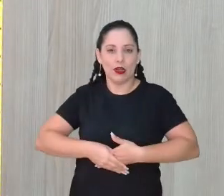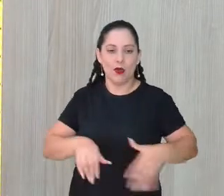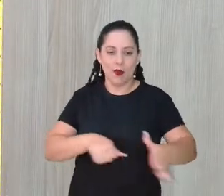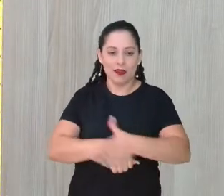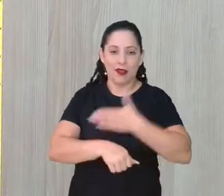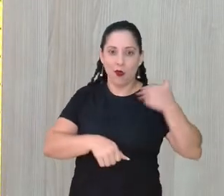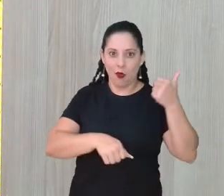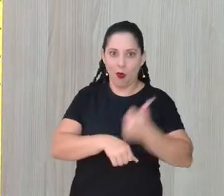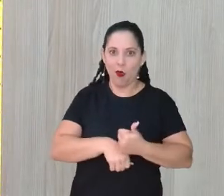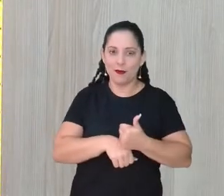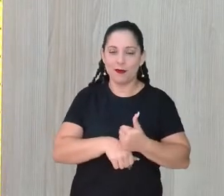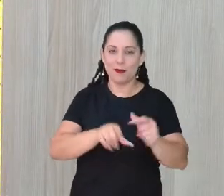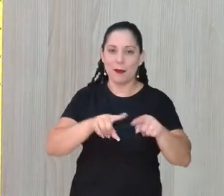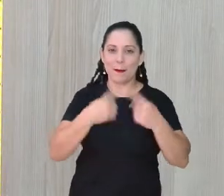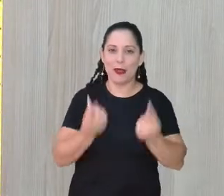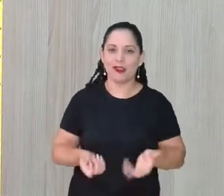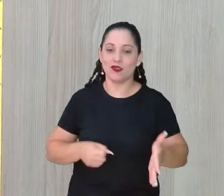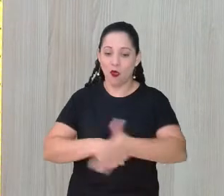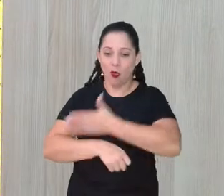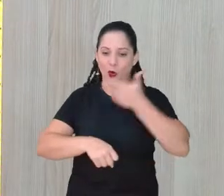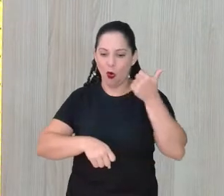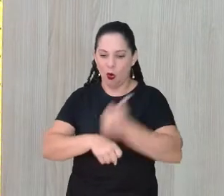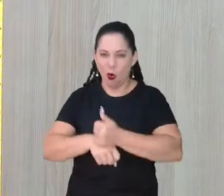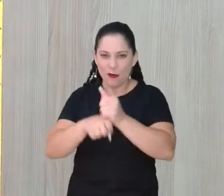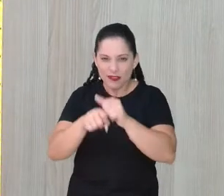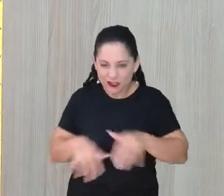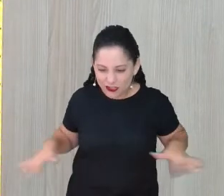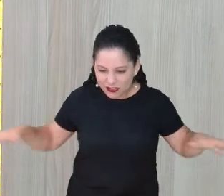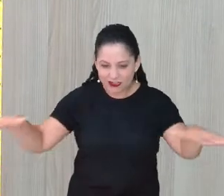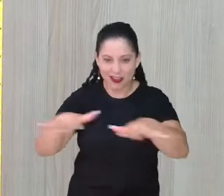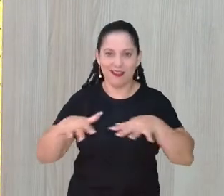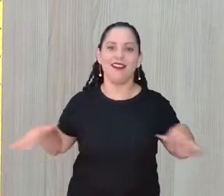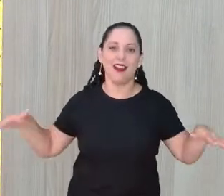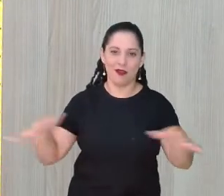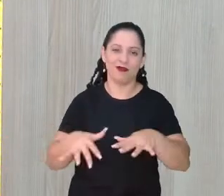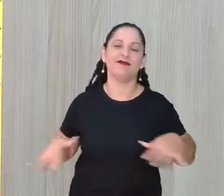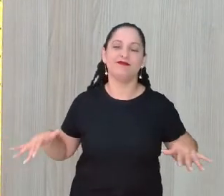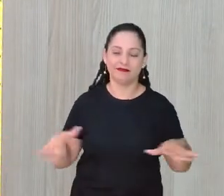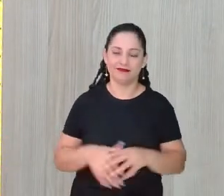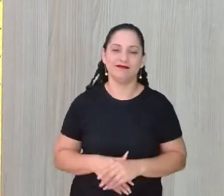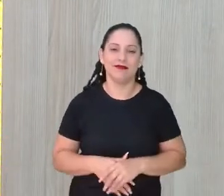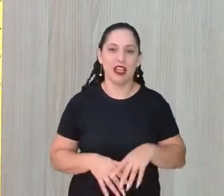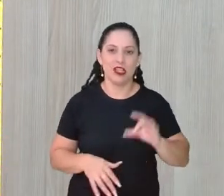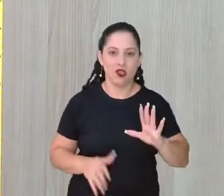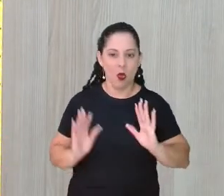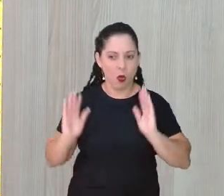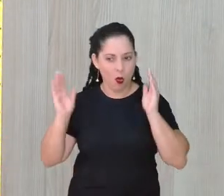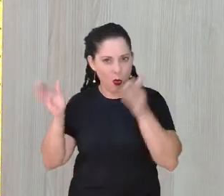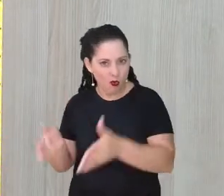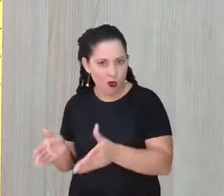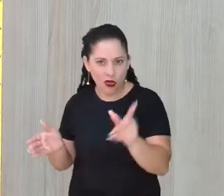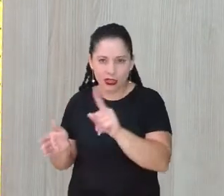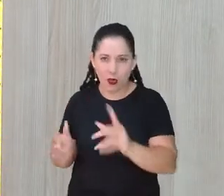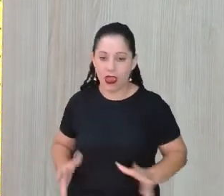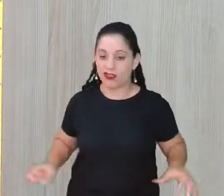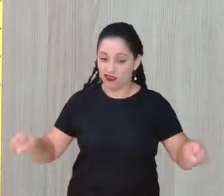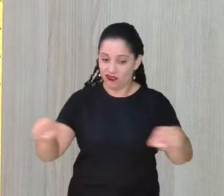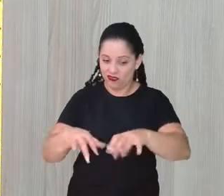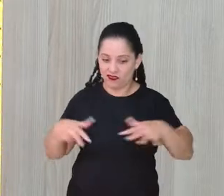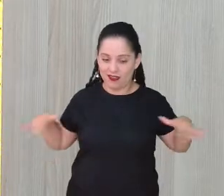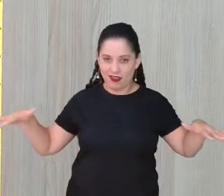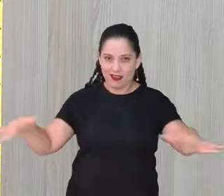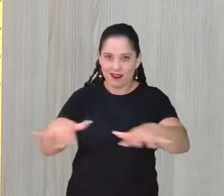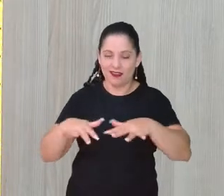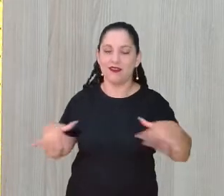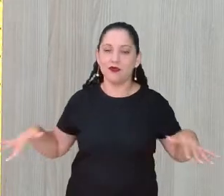Nos jacobinos, mas ele termina dando um golpe inclusive em todo mundo, né? Exatamente. Deu aí um duplo twist carpado, né?